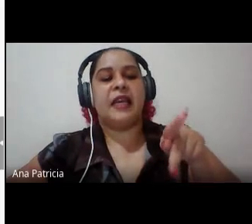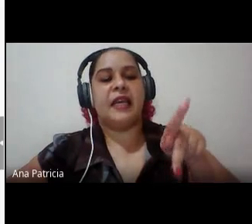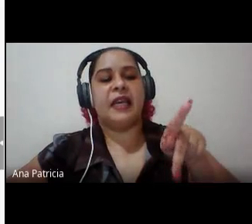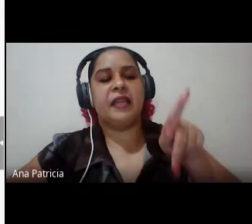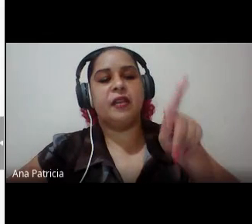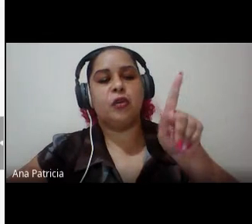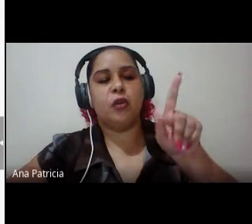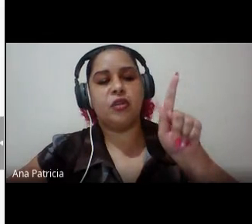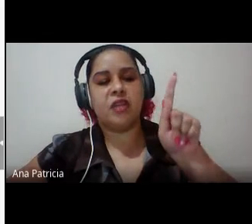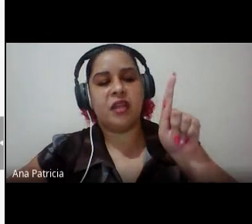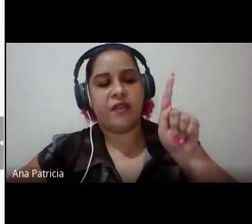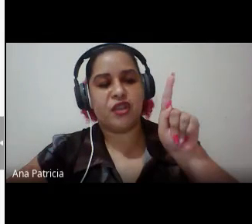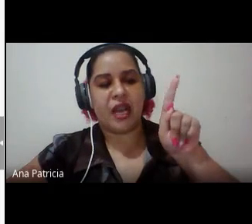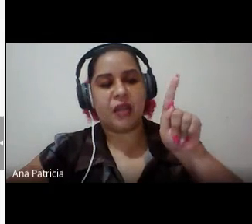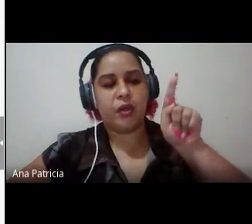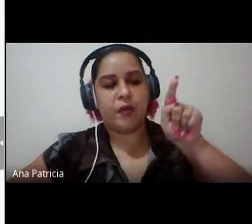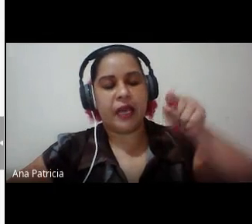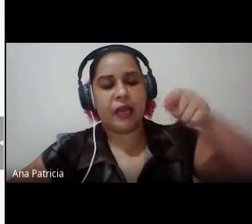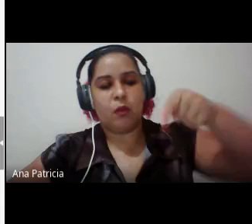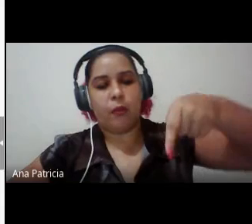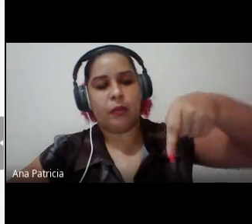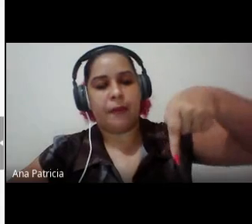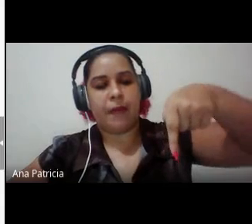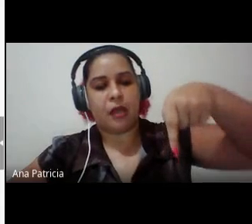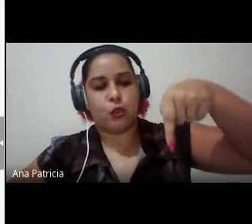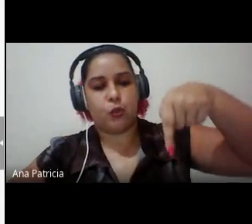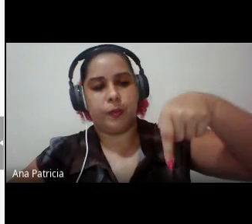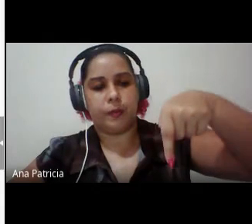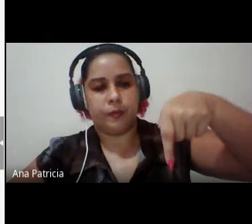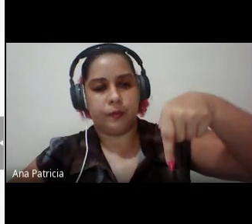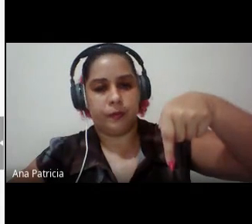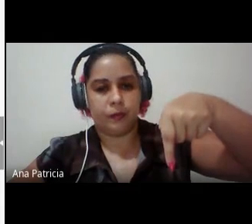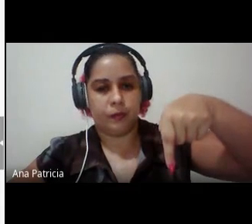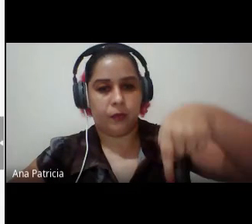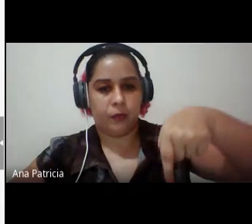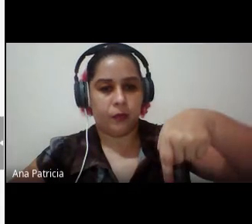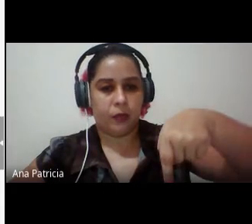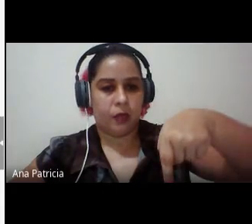Letra Q, todos os dedinhos fechados e o indicador aponta para baixo.